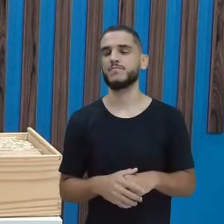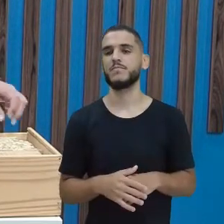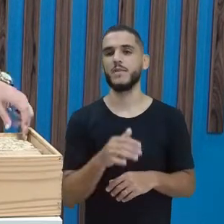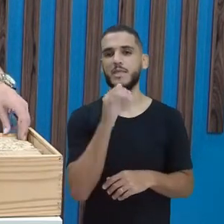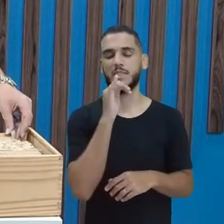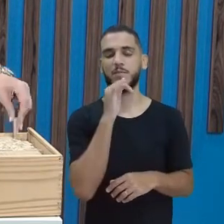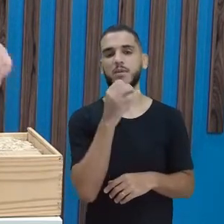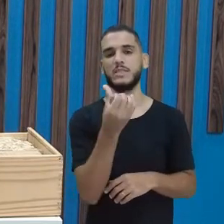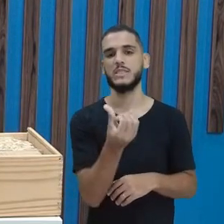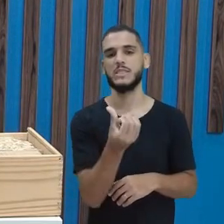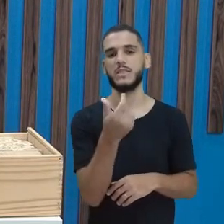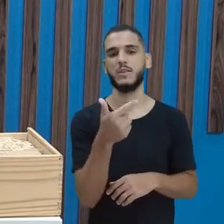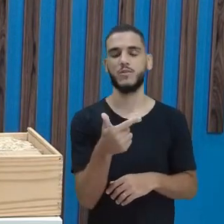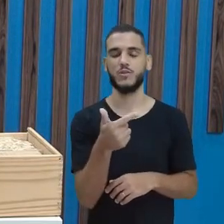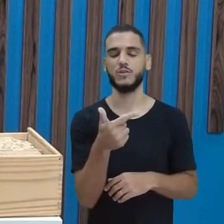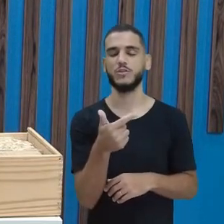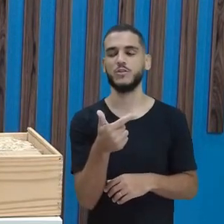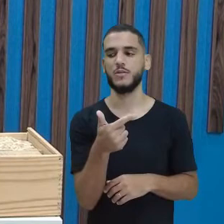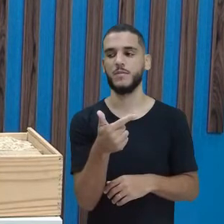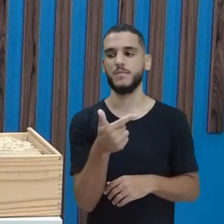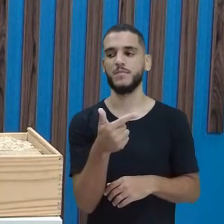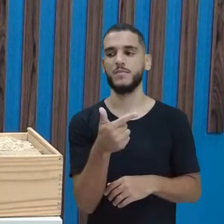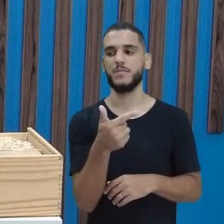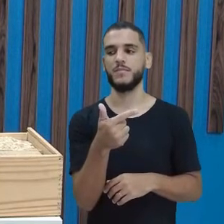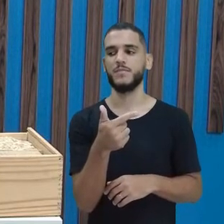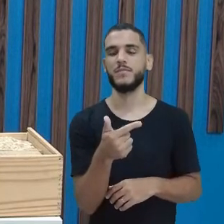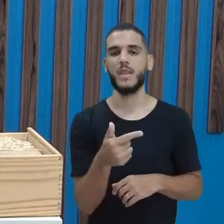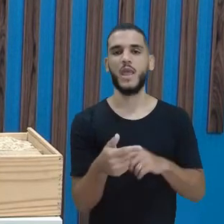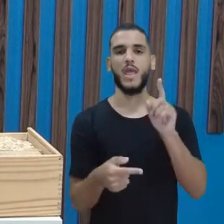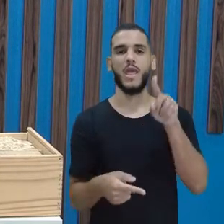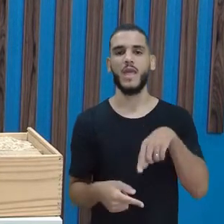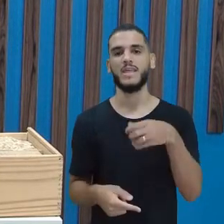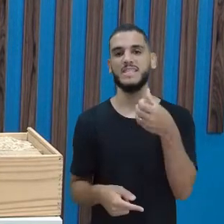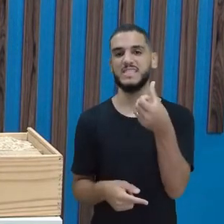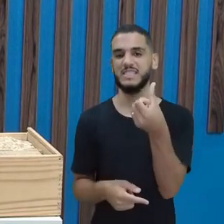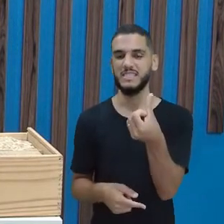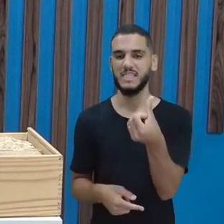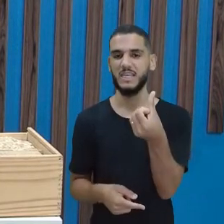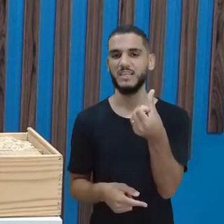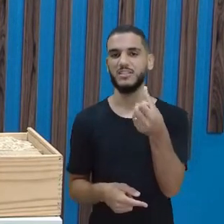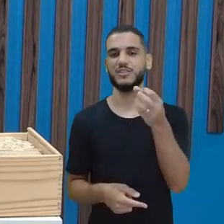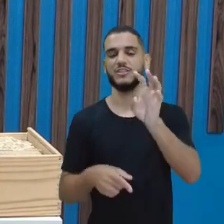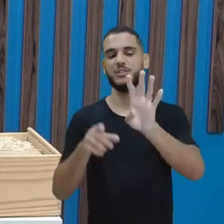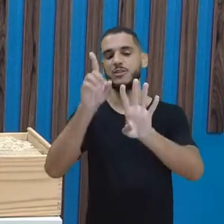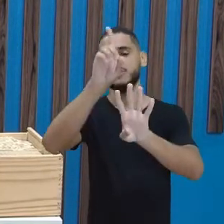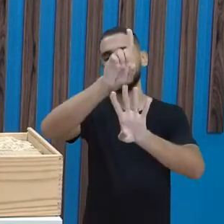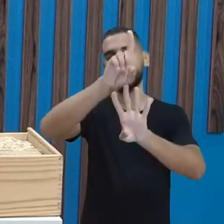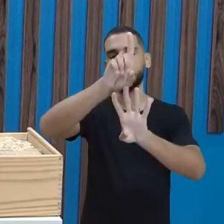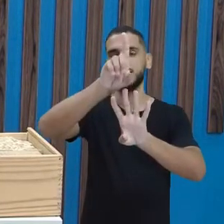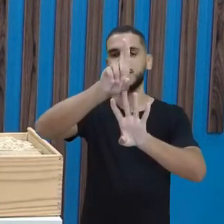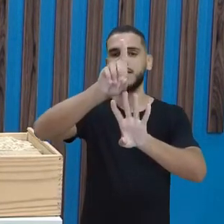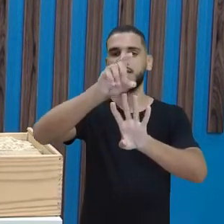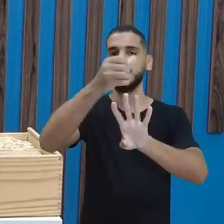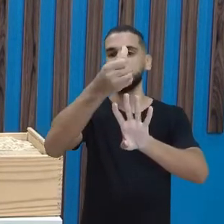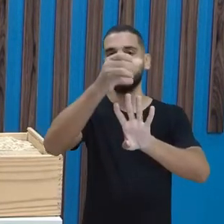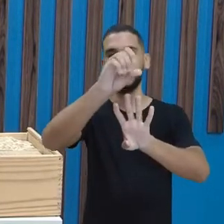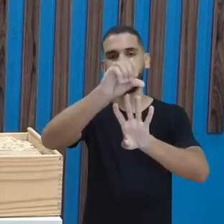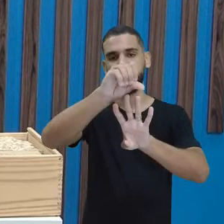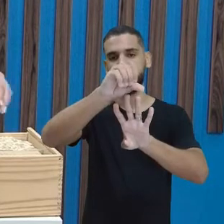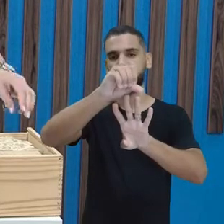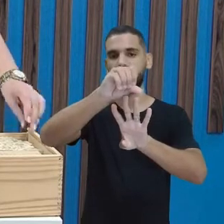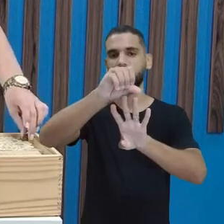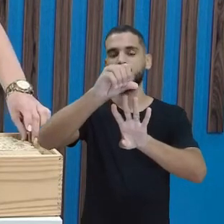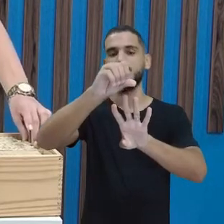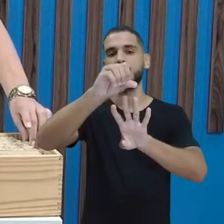62, né? Então, são 6 dezenas e 2 unidades.